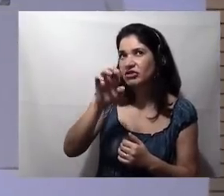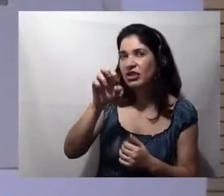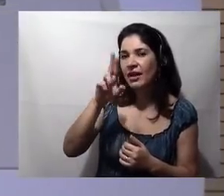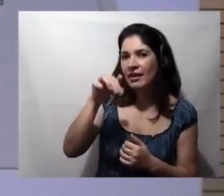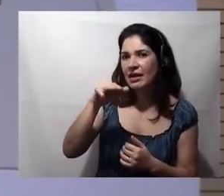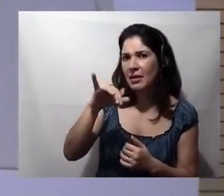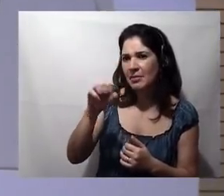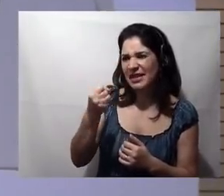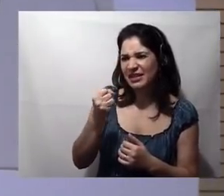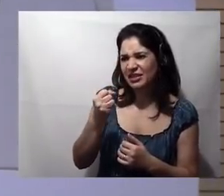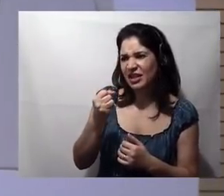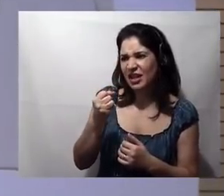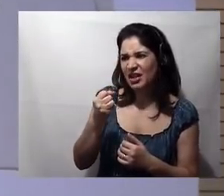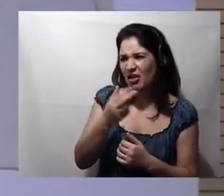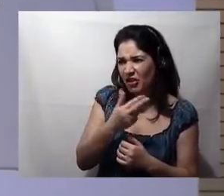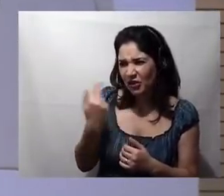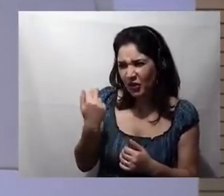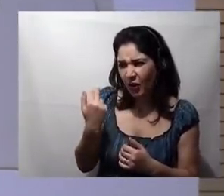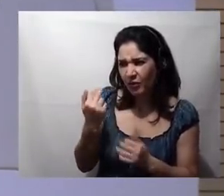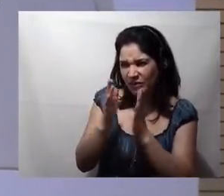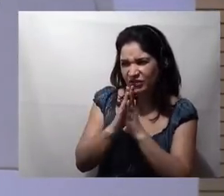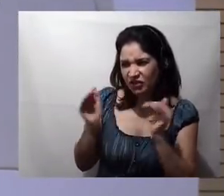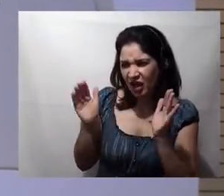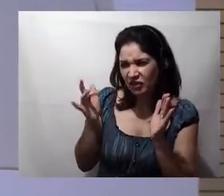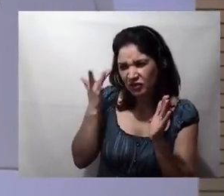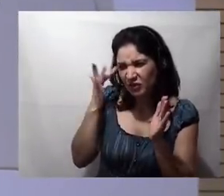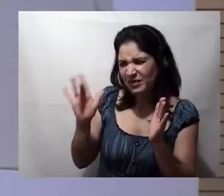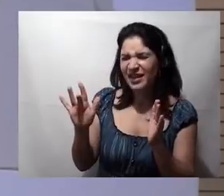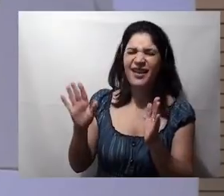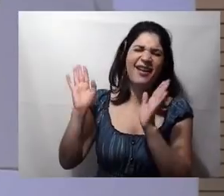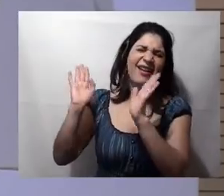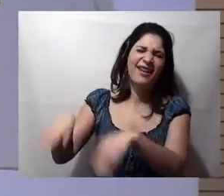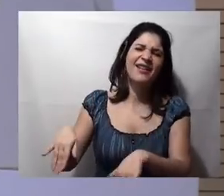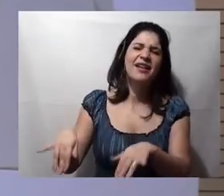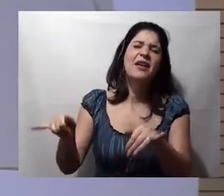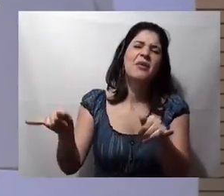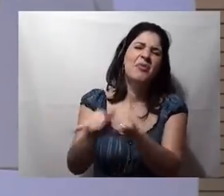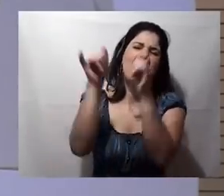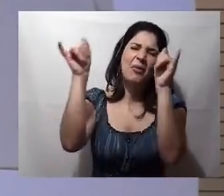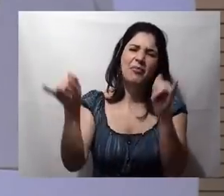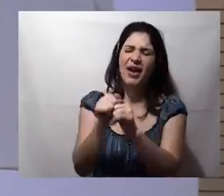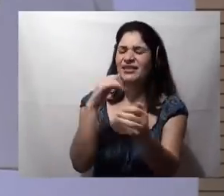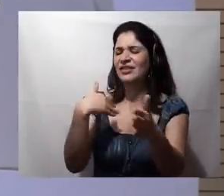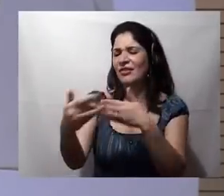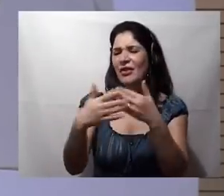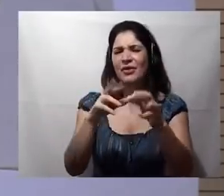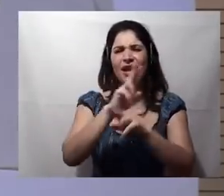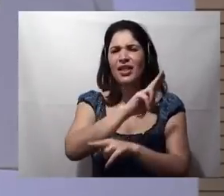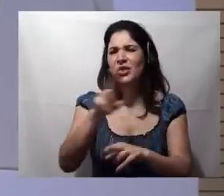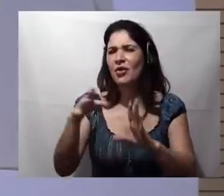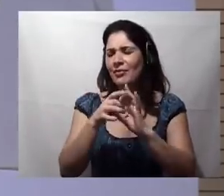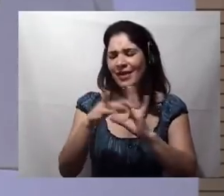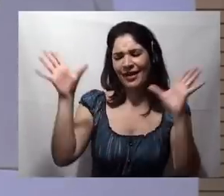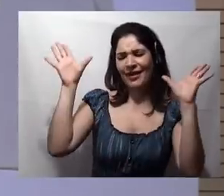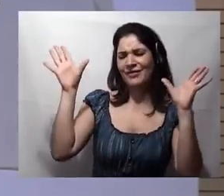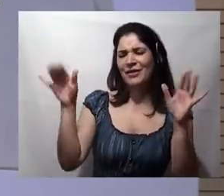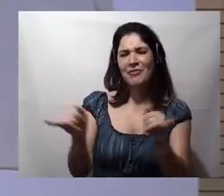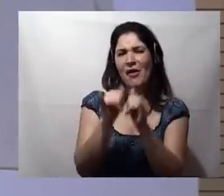a bobajada conde lá no sertão é um negócio muito bem jeremias 29